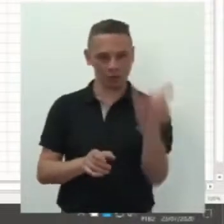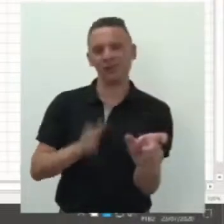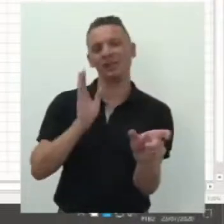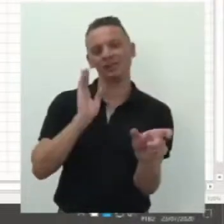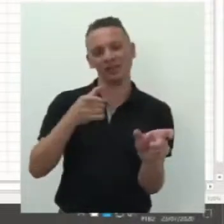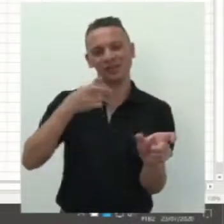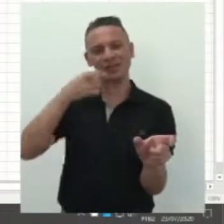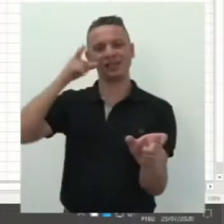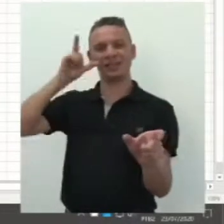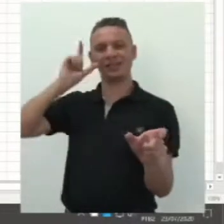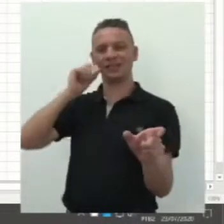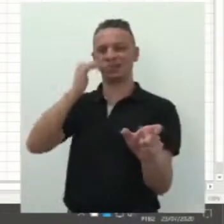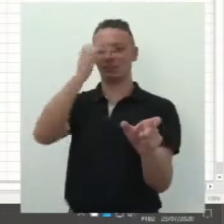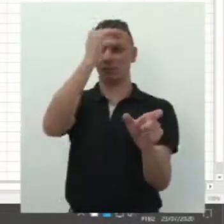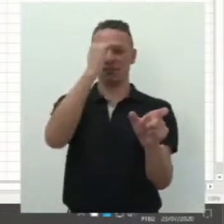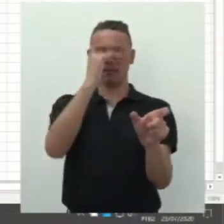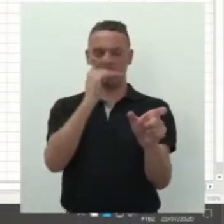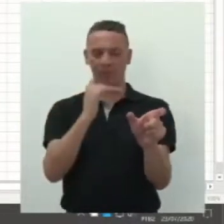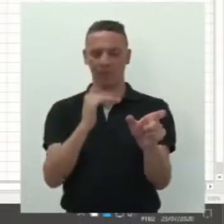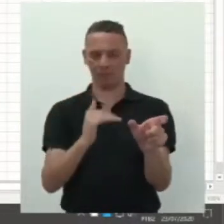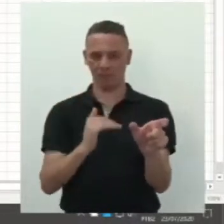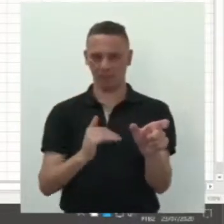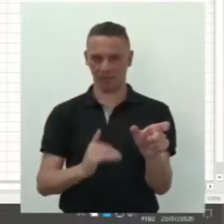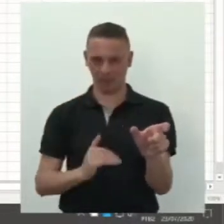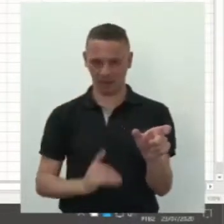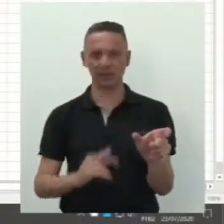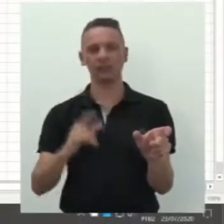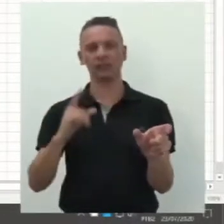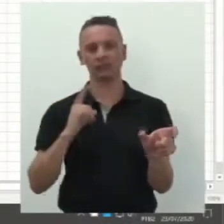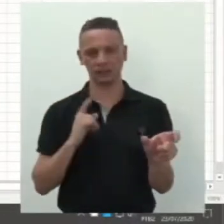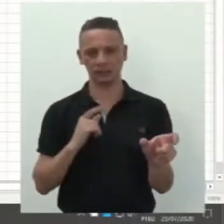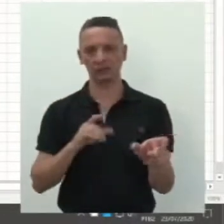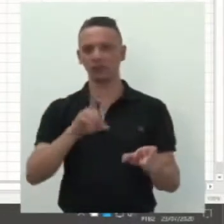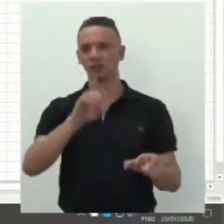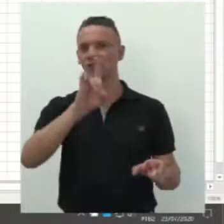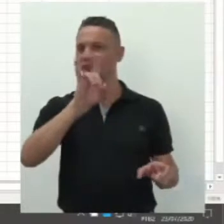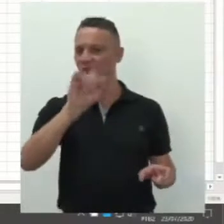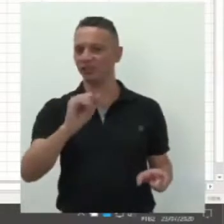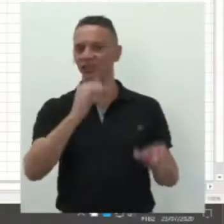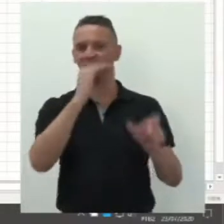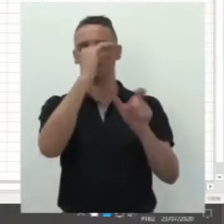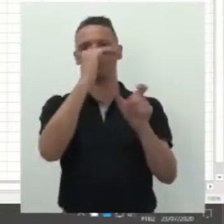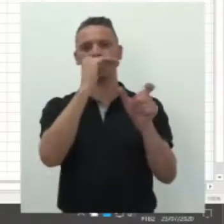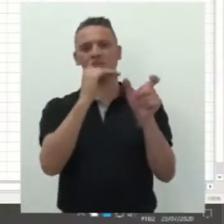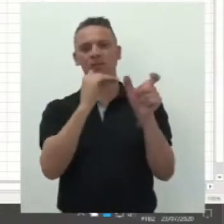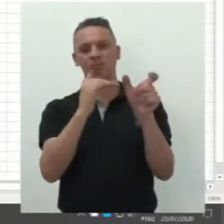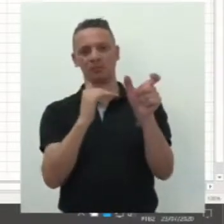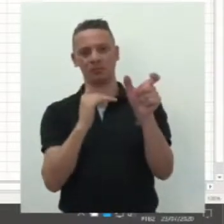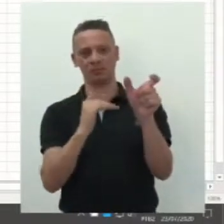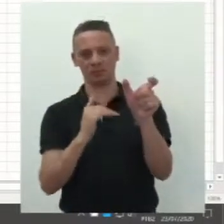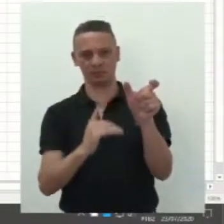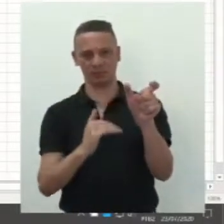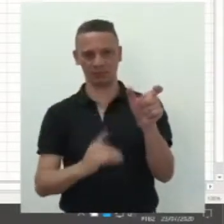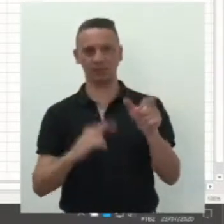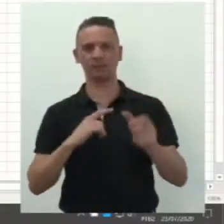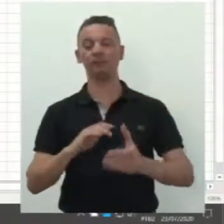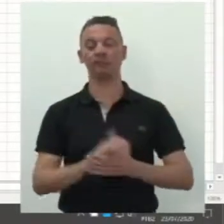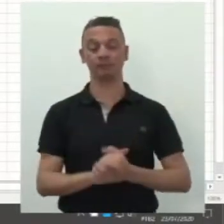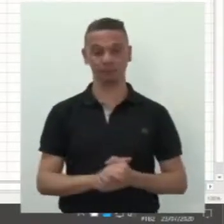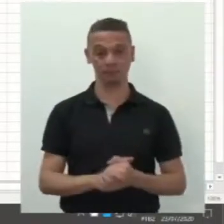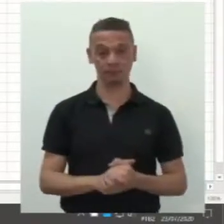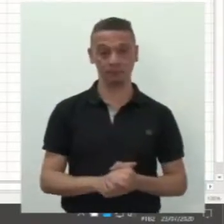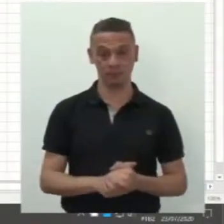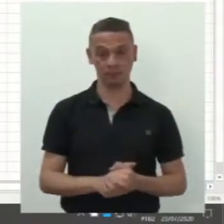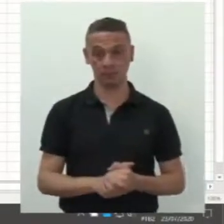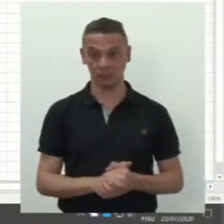observou que o padrão é na coluna, né? No caso aqui, como eu coloquei data, ele já está observando que essa coluna se orienta a datas. Então, só de eu colocar